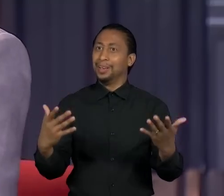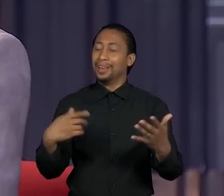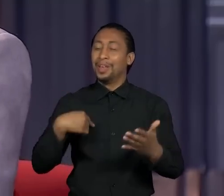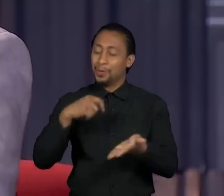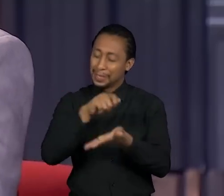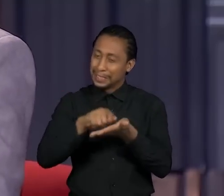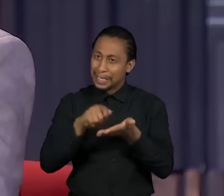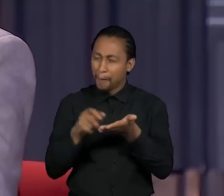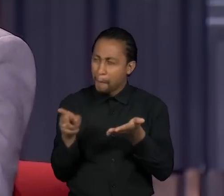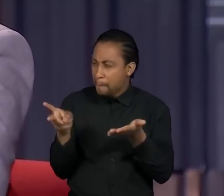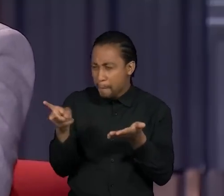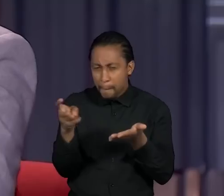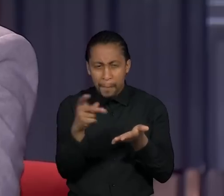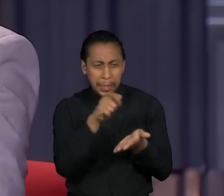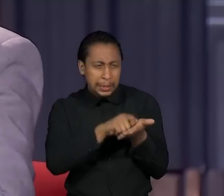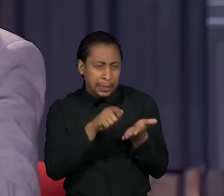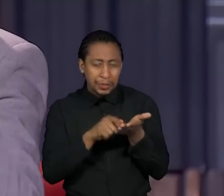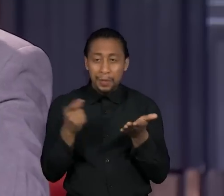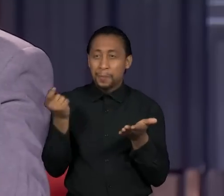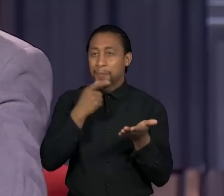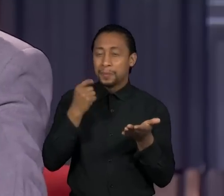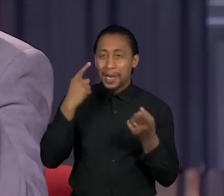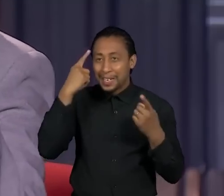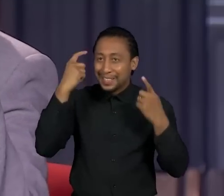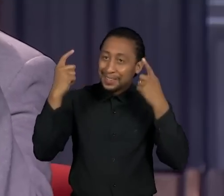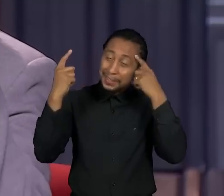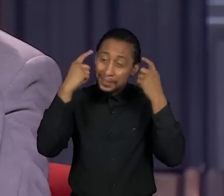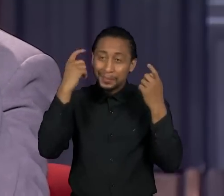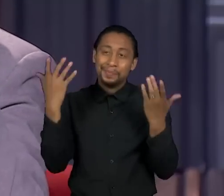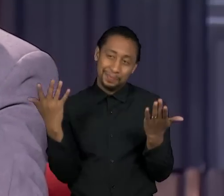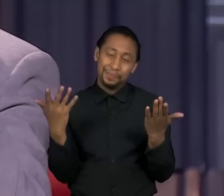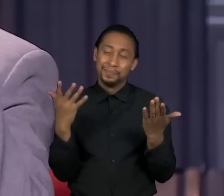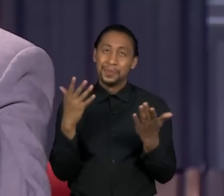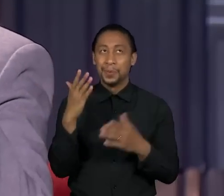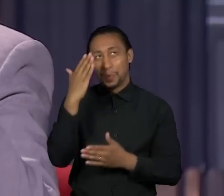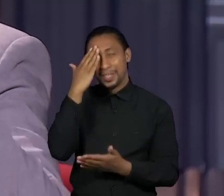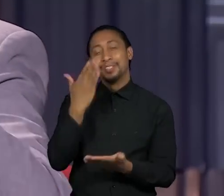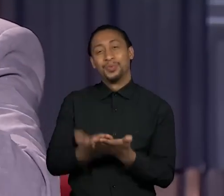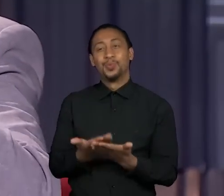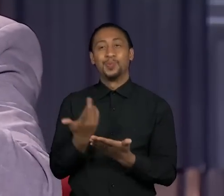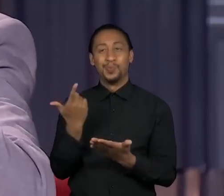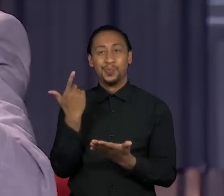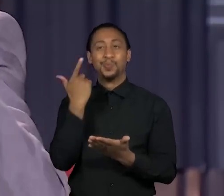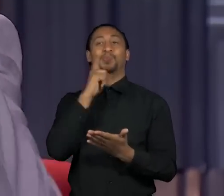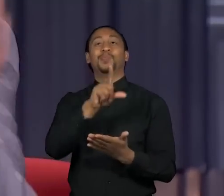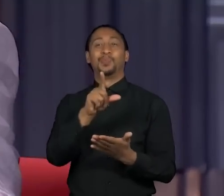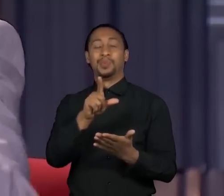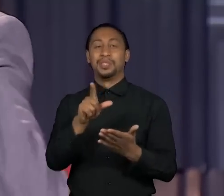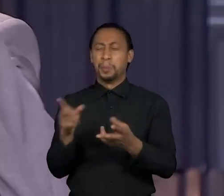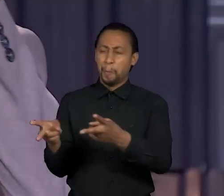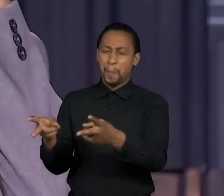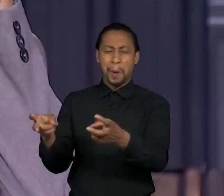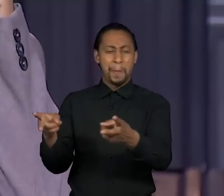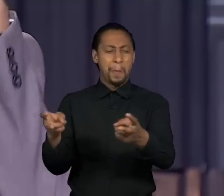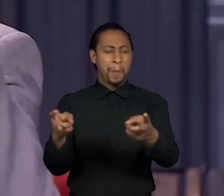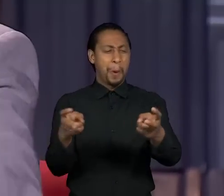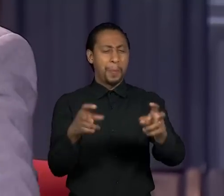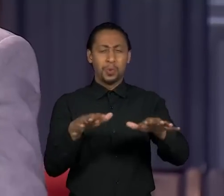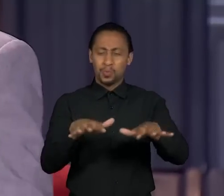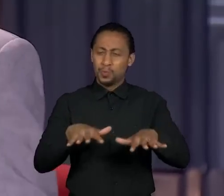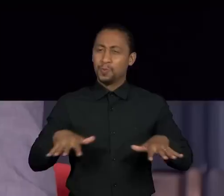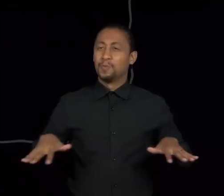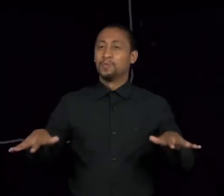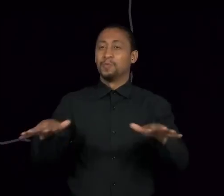coisas observando outras coisas. Então eu acho que o ponto principal é isso. Eu observava tudo, uma visão